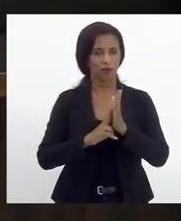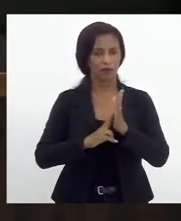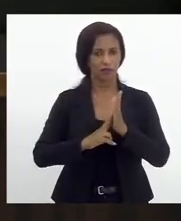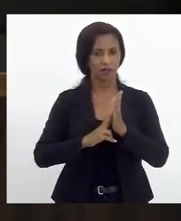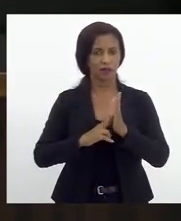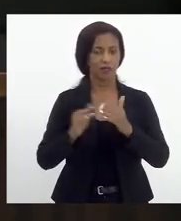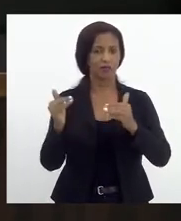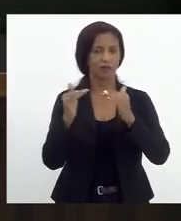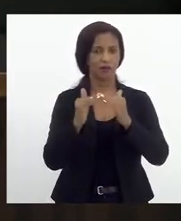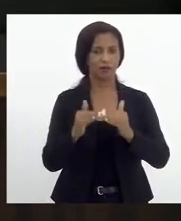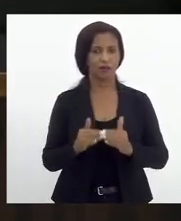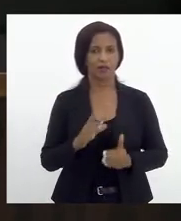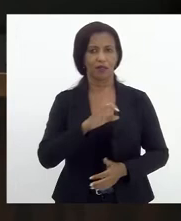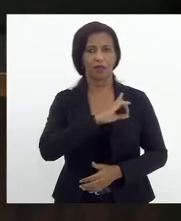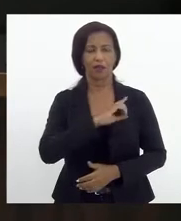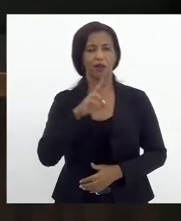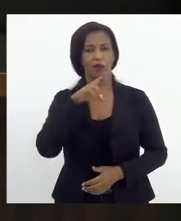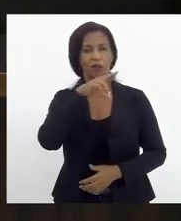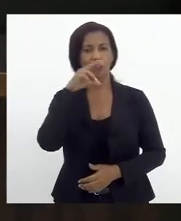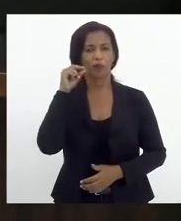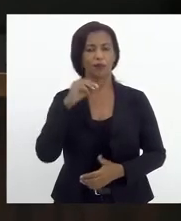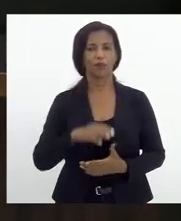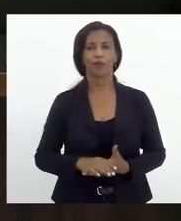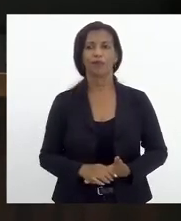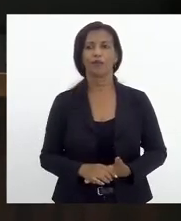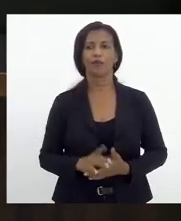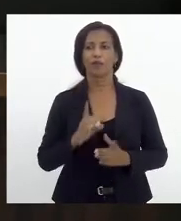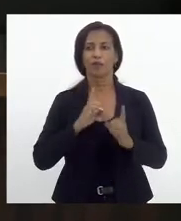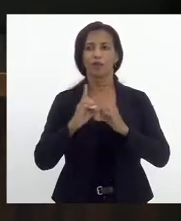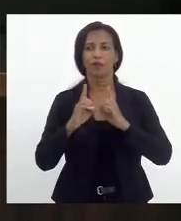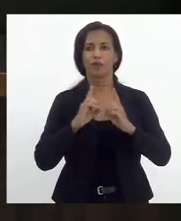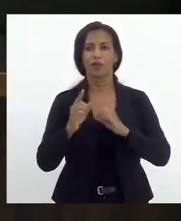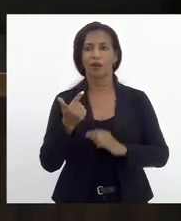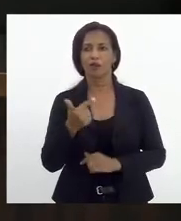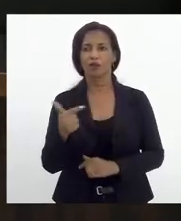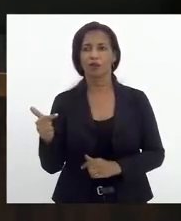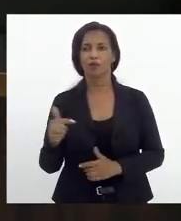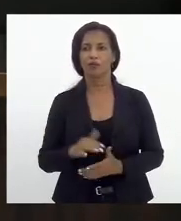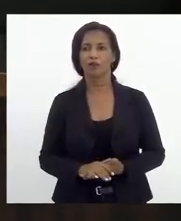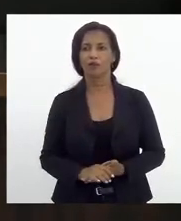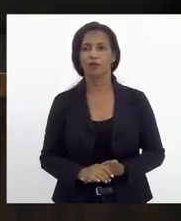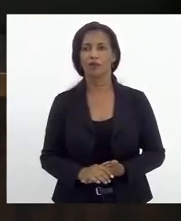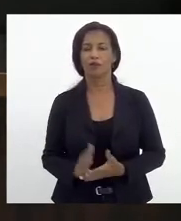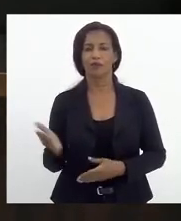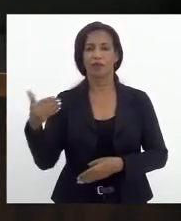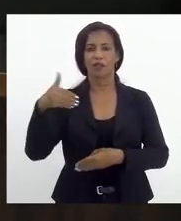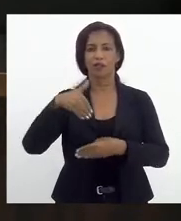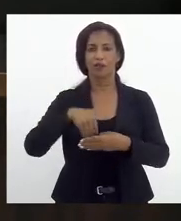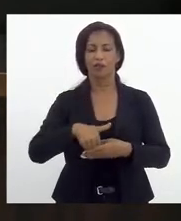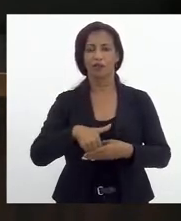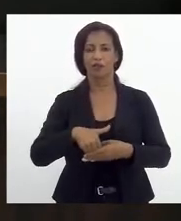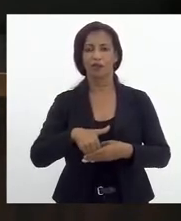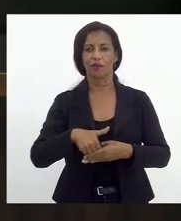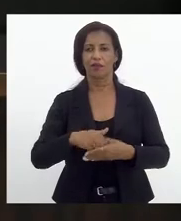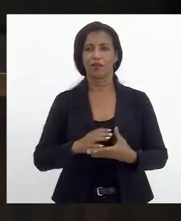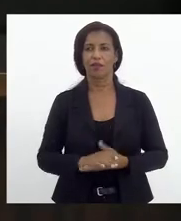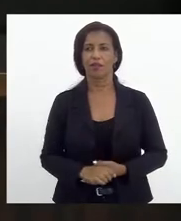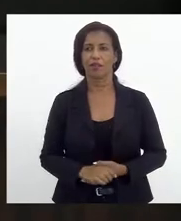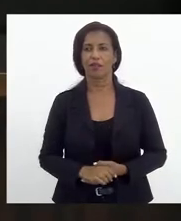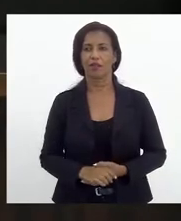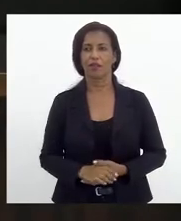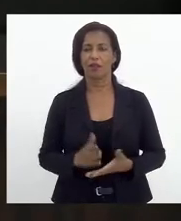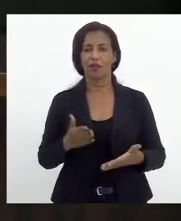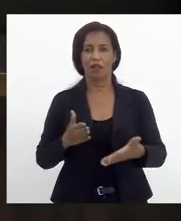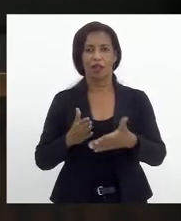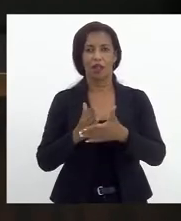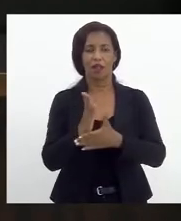Internas, favorável. Deputado Rosenberg Reis. Em discussão. Não havendo quem queira discutir, encerrada a discussão, em votação. Senhores que